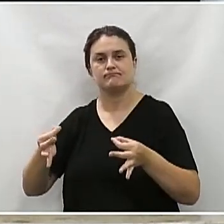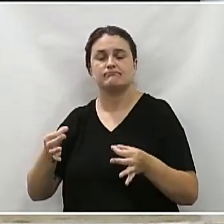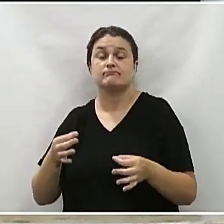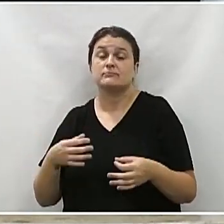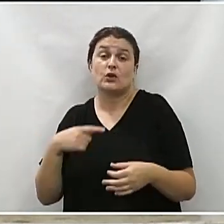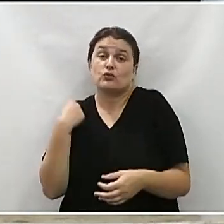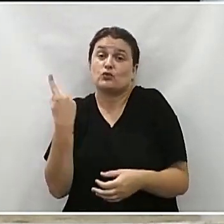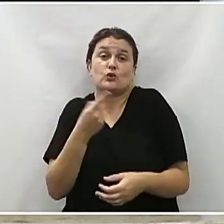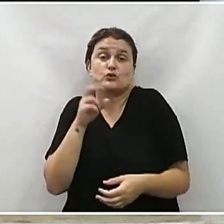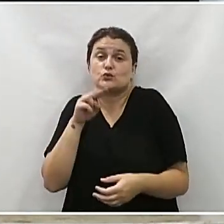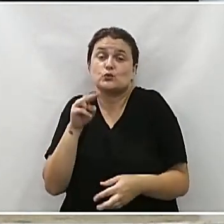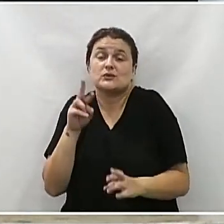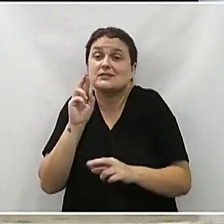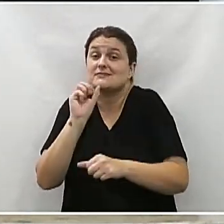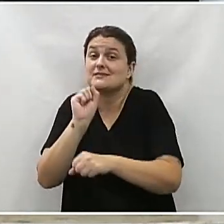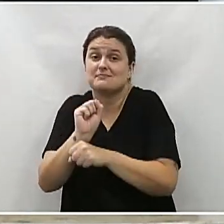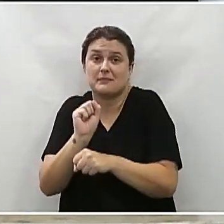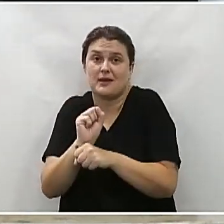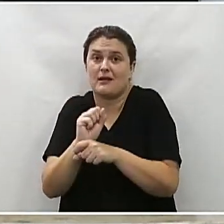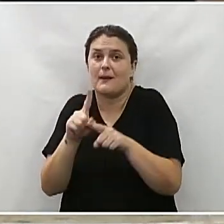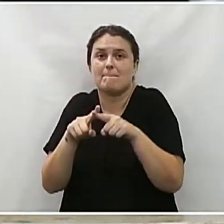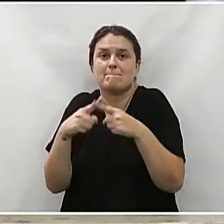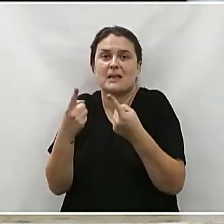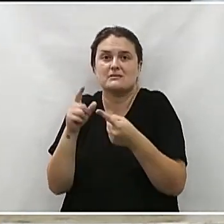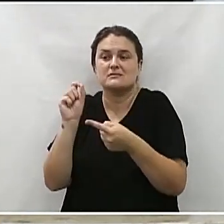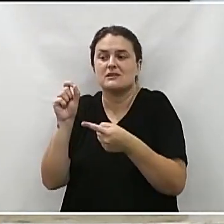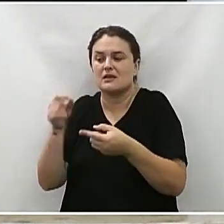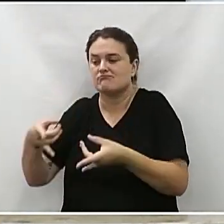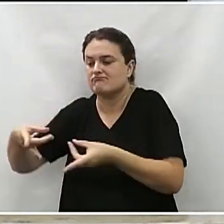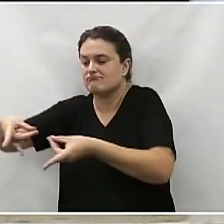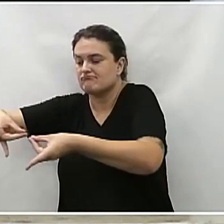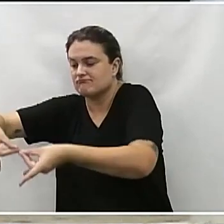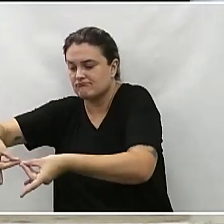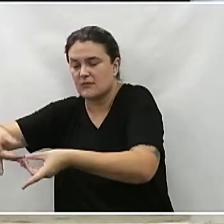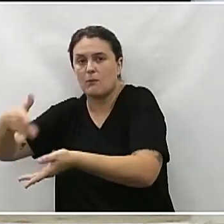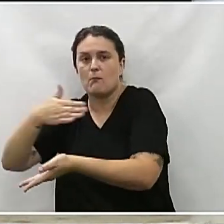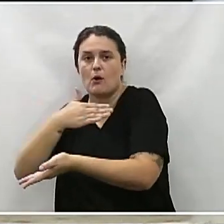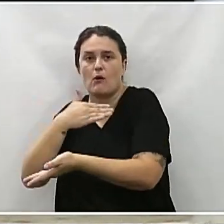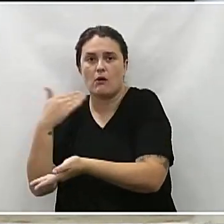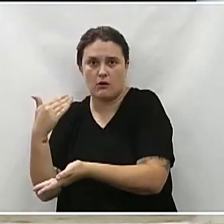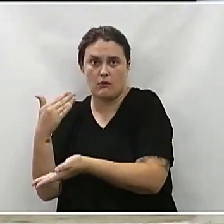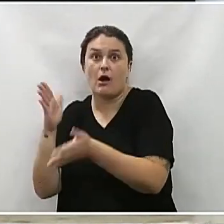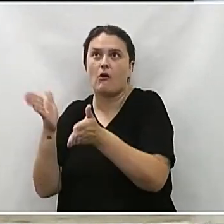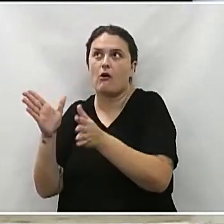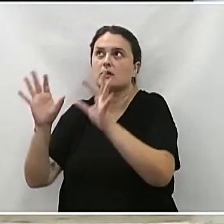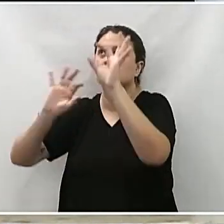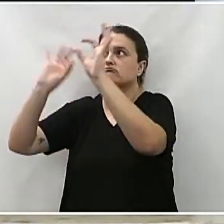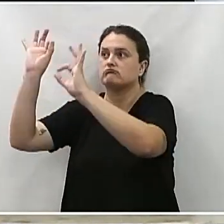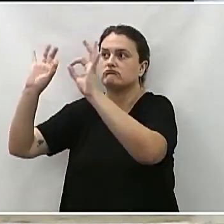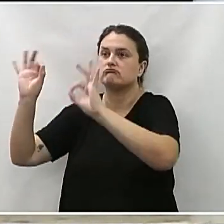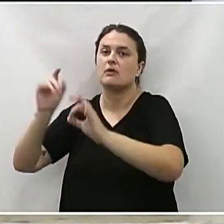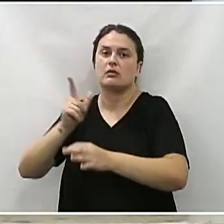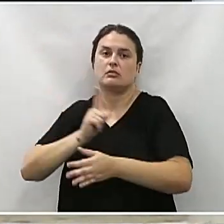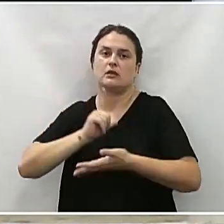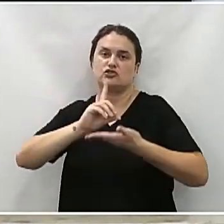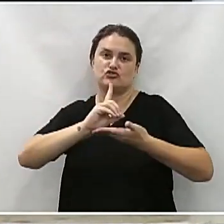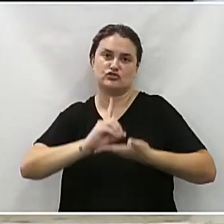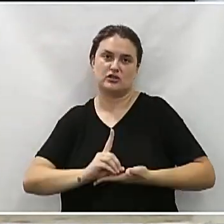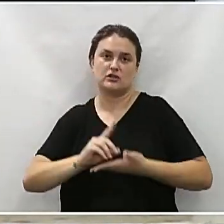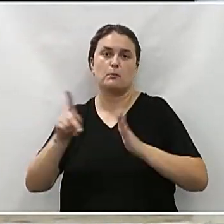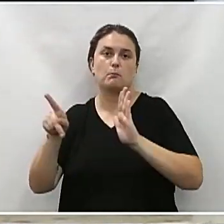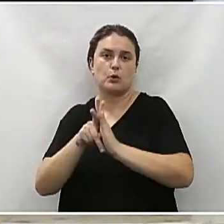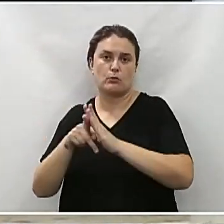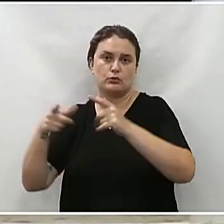espera esse momento mas que muitos foram velados no centro comunitário e que agora com dignidade vão ter um